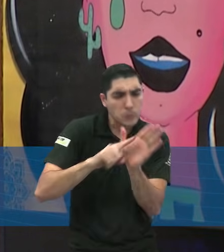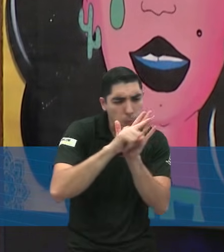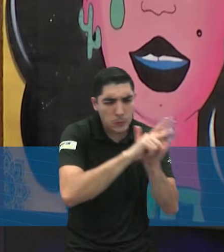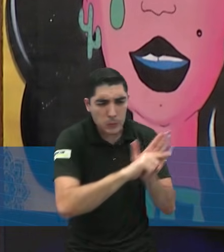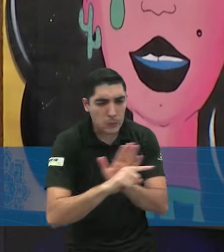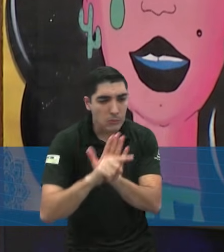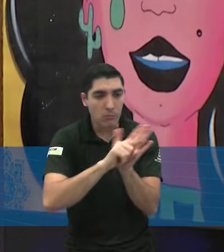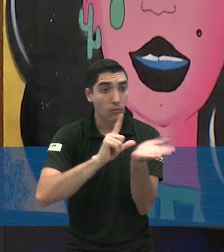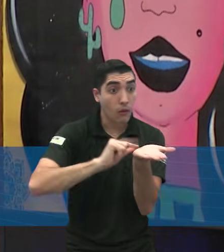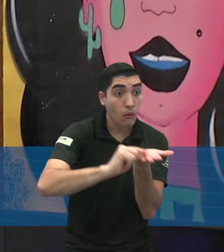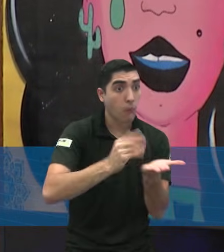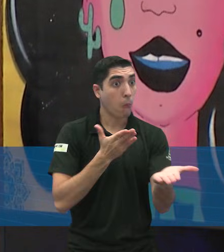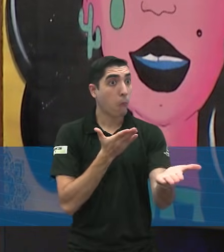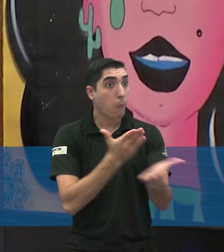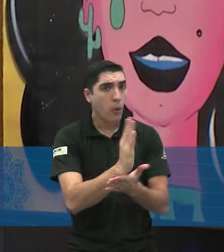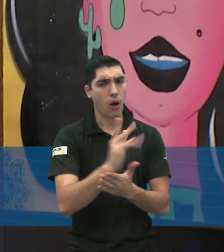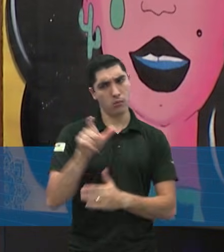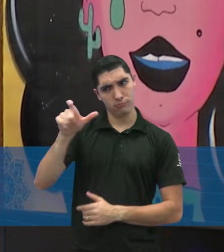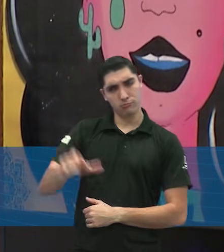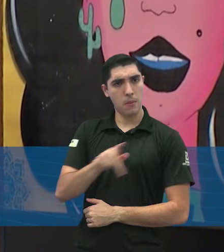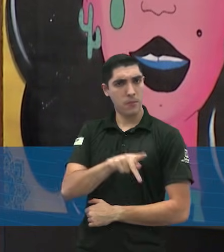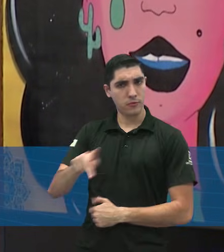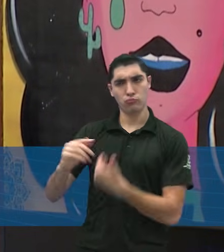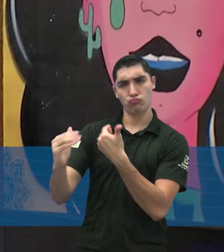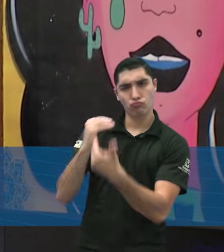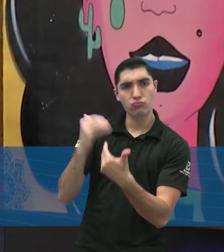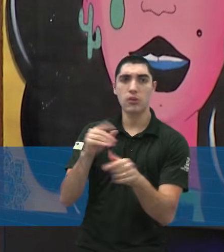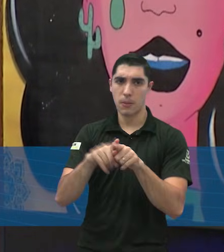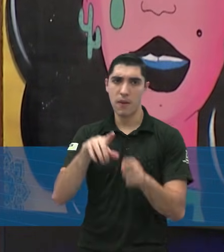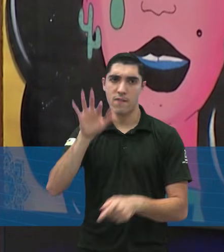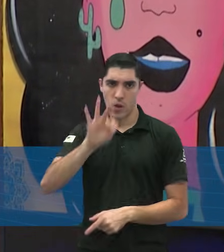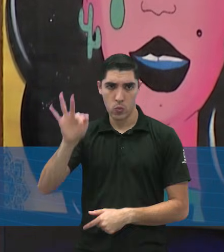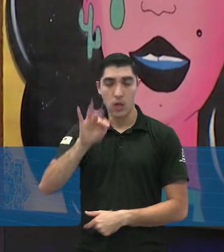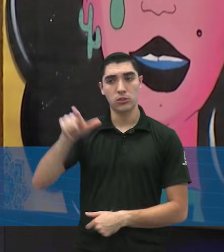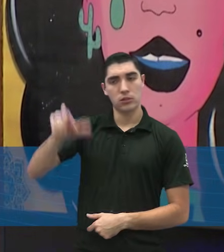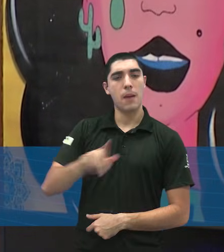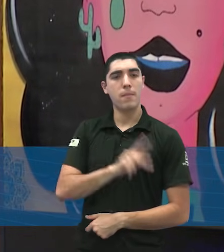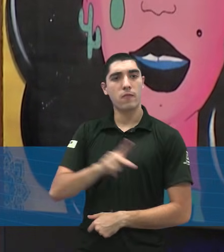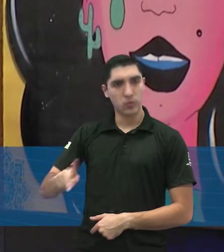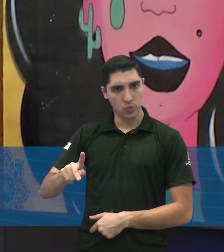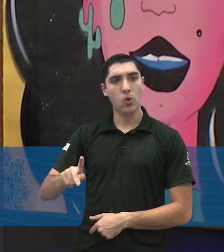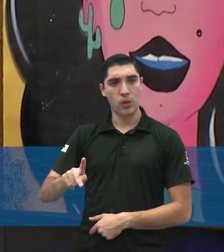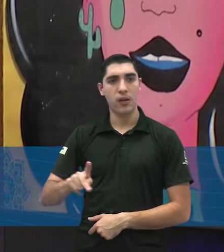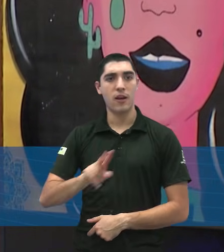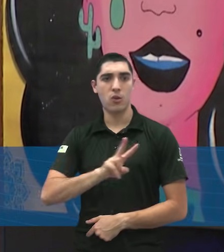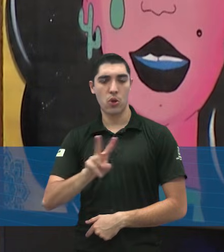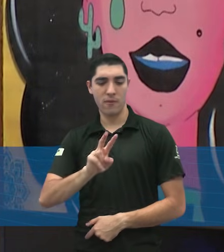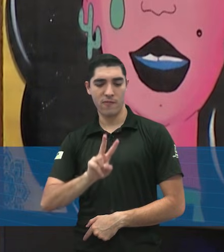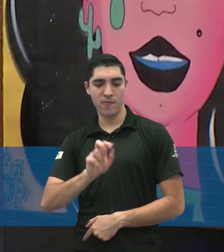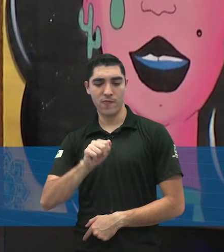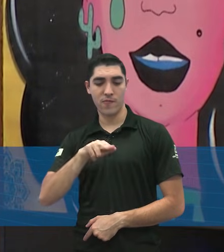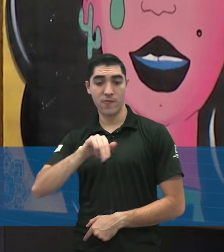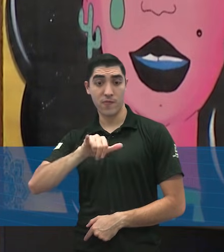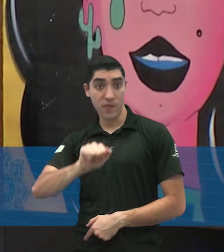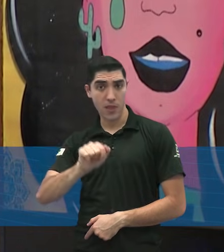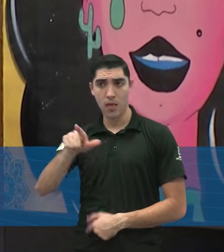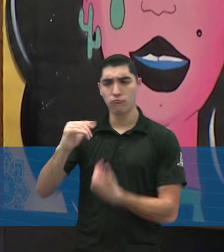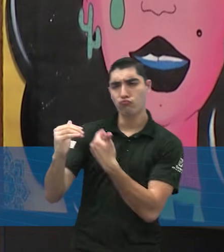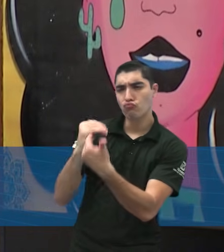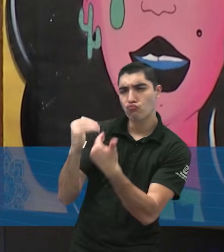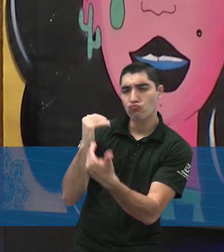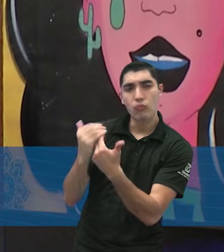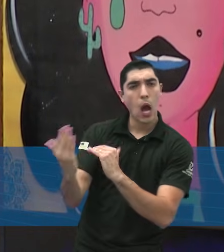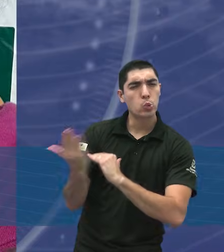pesquisa, recebendo toda a orientação necessária aqui da faculdade, né, a minha professora orientadora foi a professora Vânia Braz,